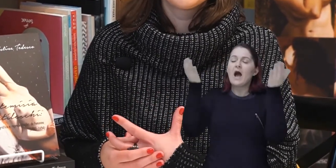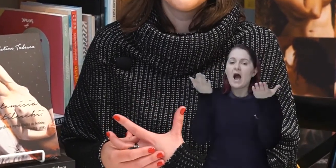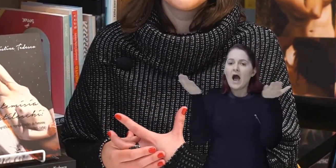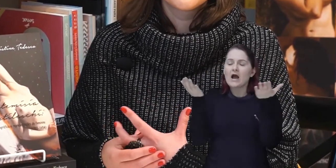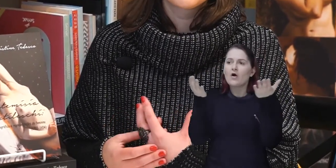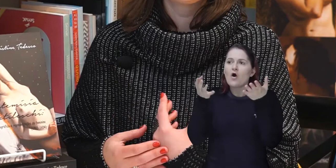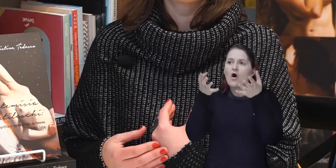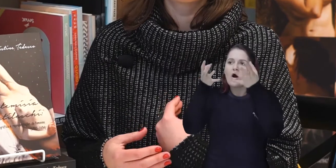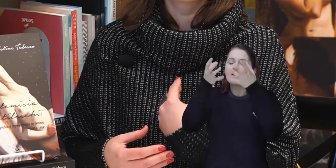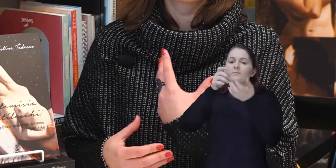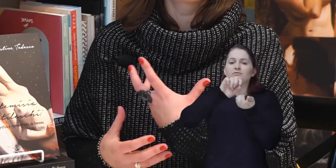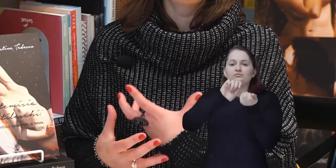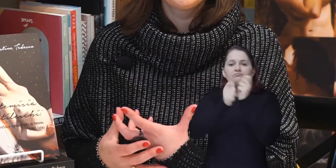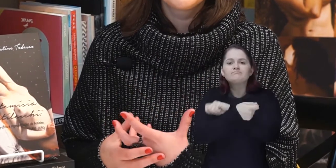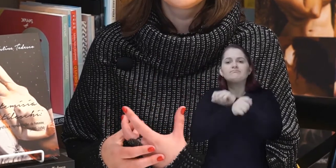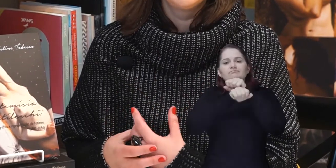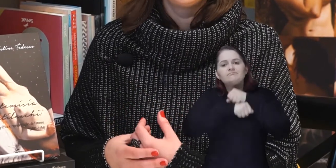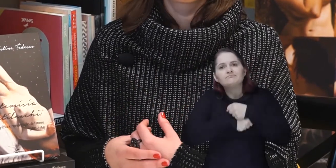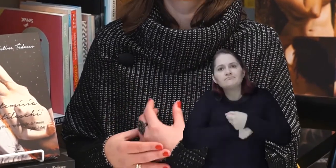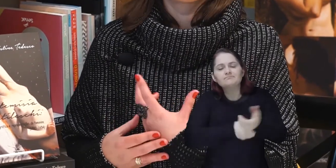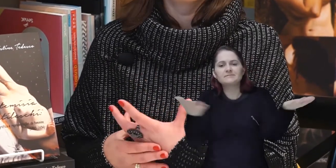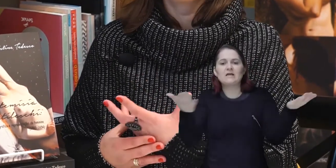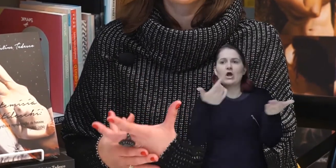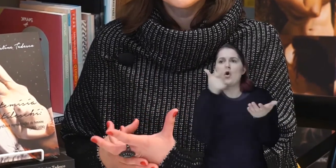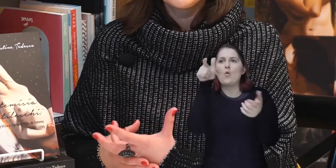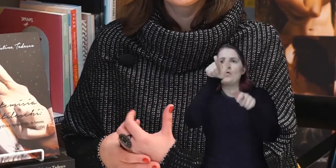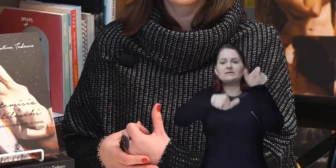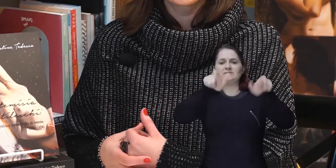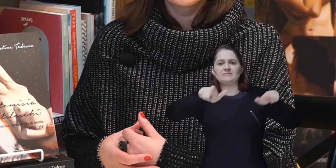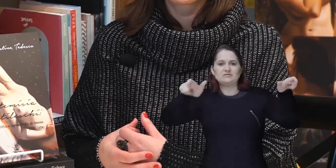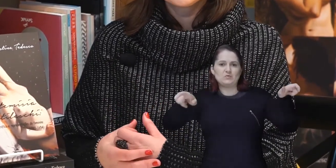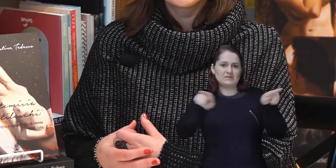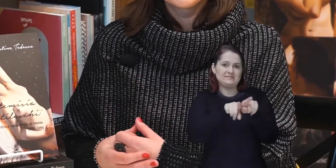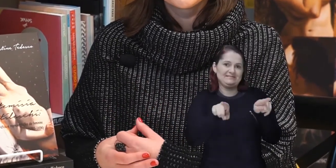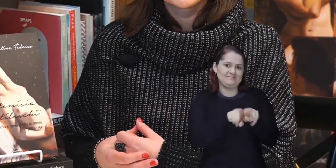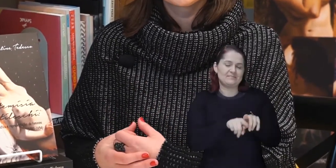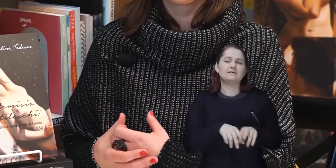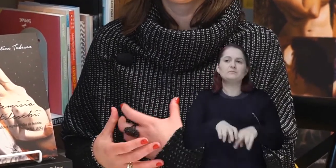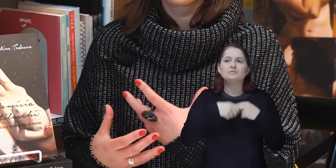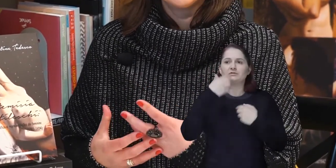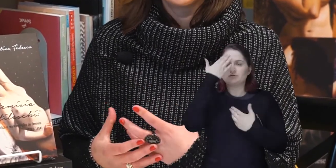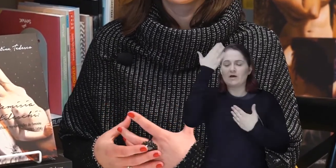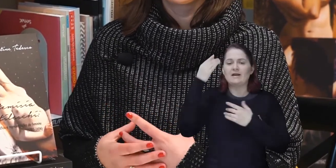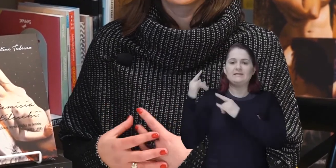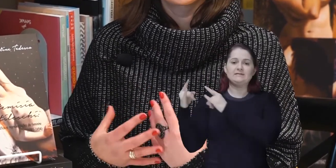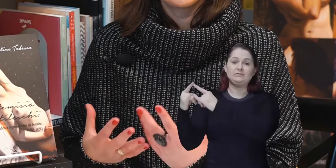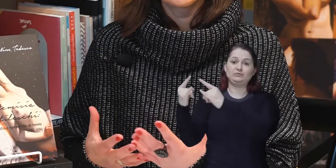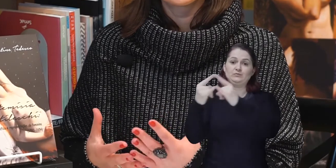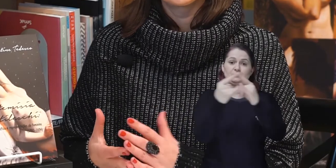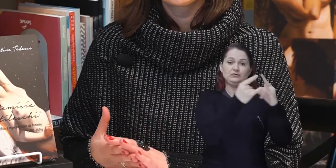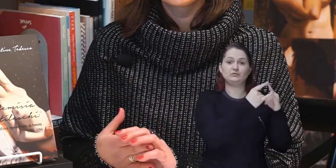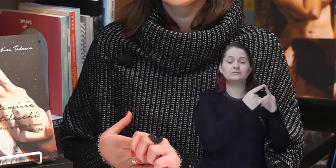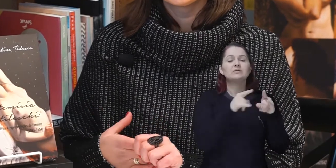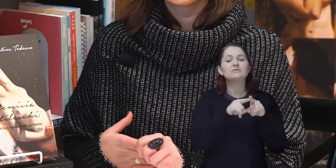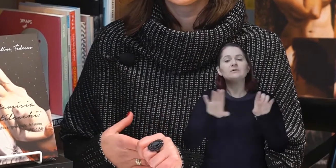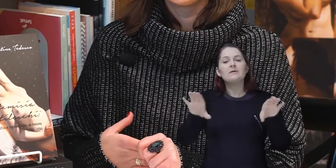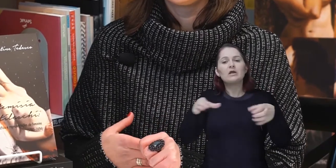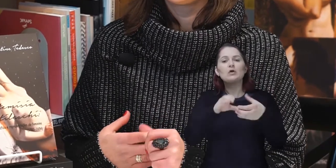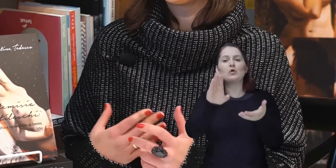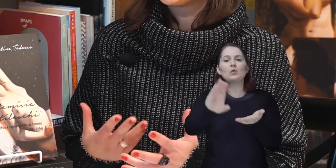sobre a Artemisia, agora eu preciso difundi-lo, tornar interessante também para outras pessoas. Então, agradeço a